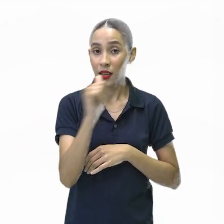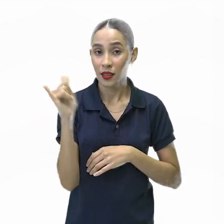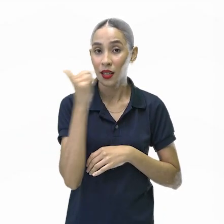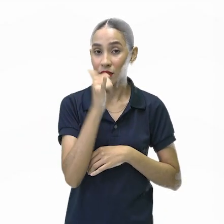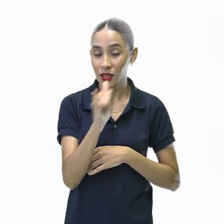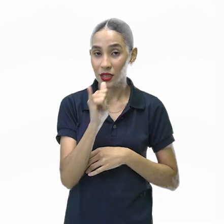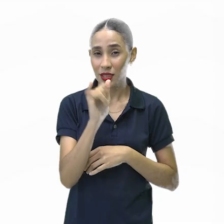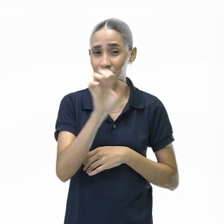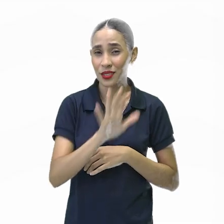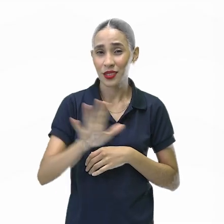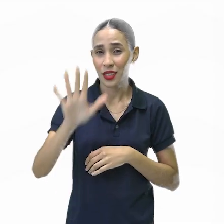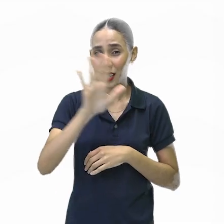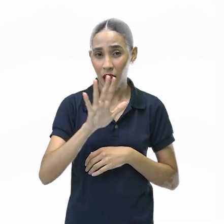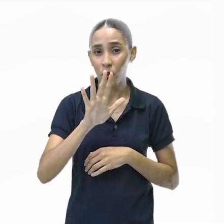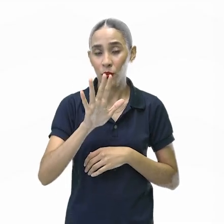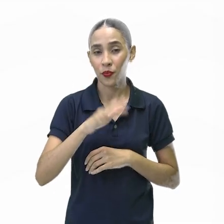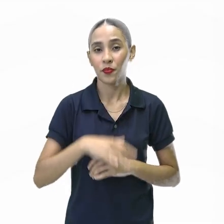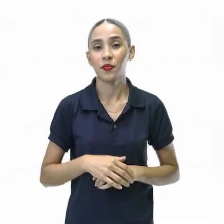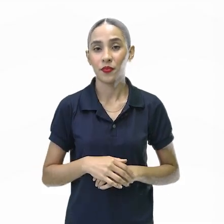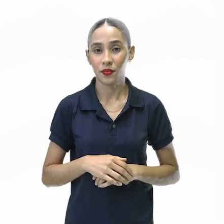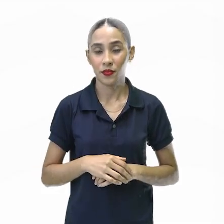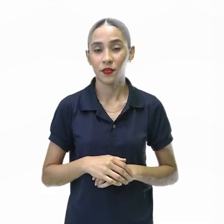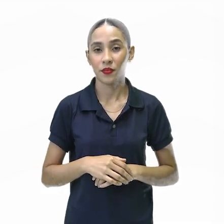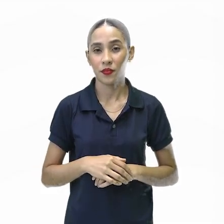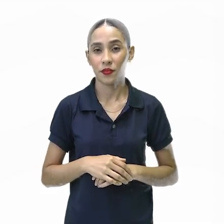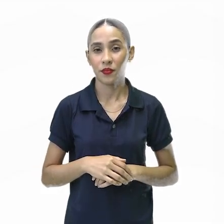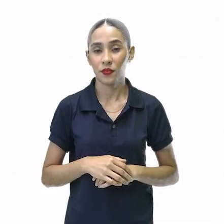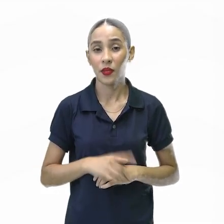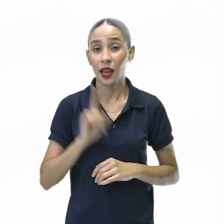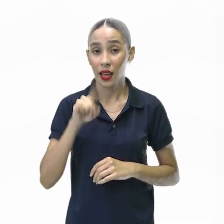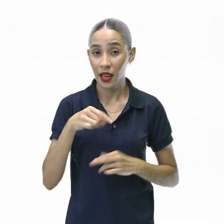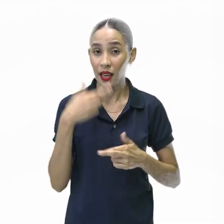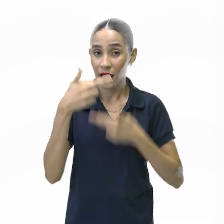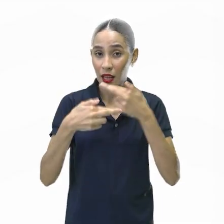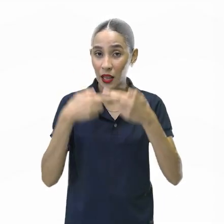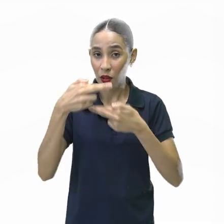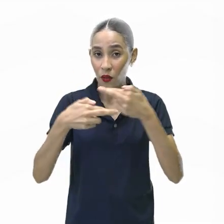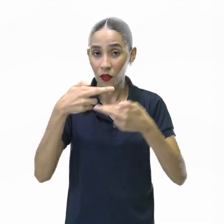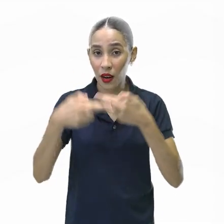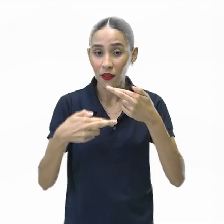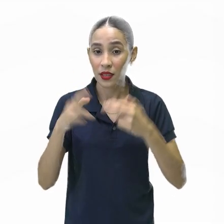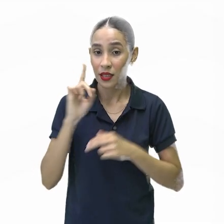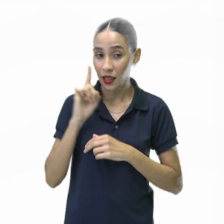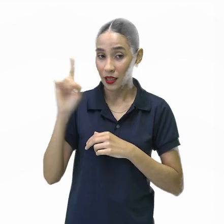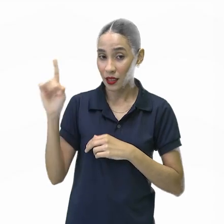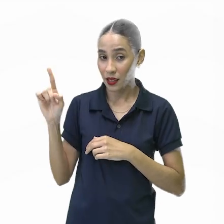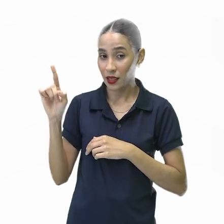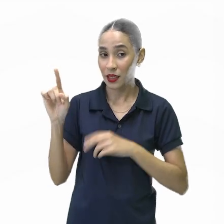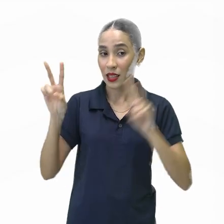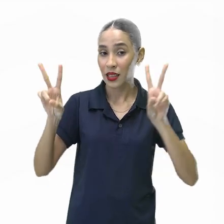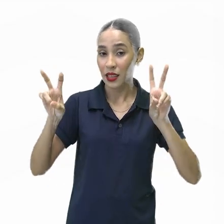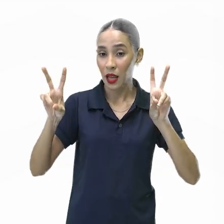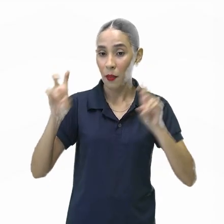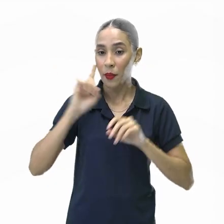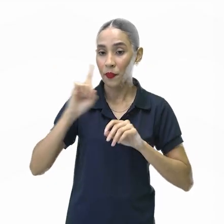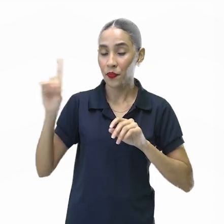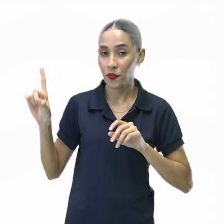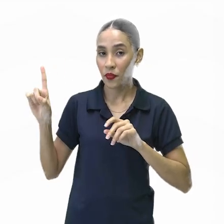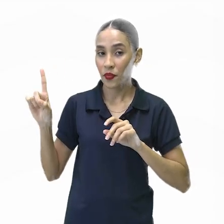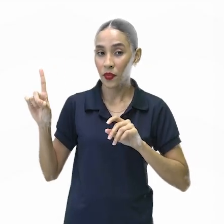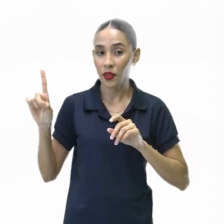energias que são renováveis, né? Como está aí bem no título, né?